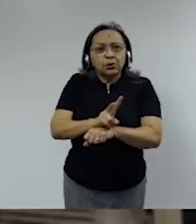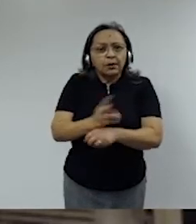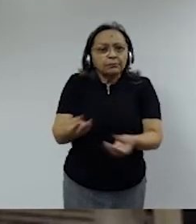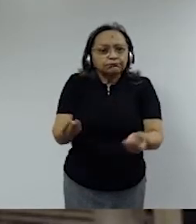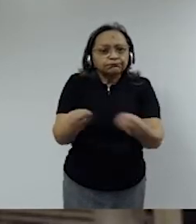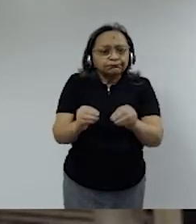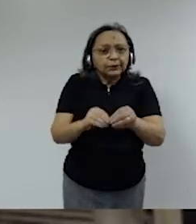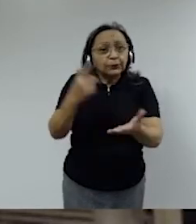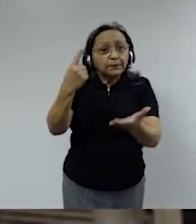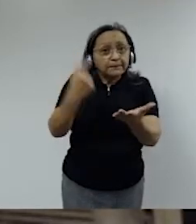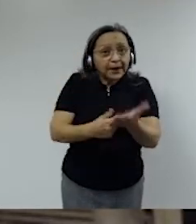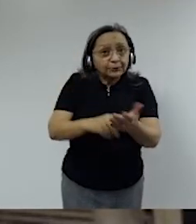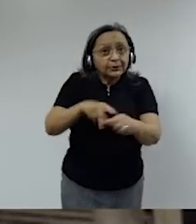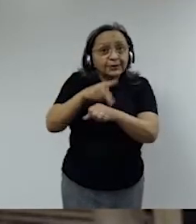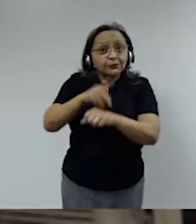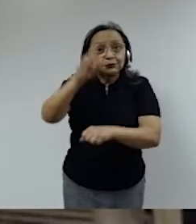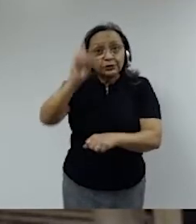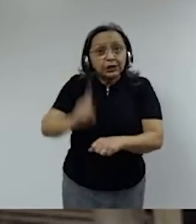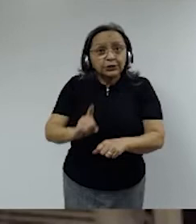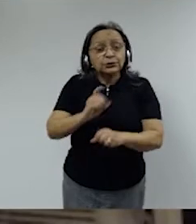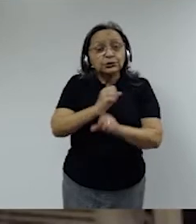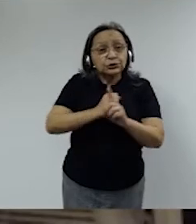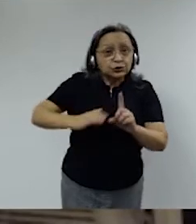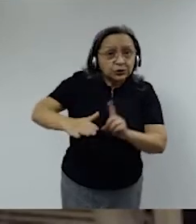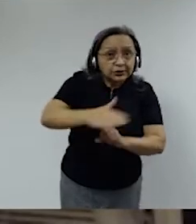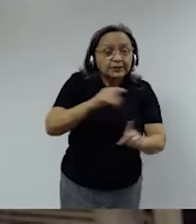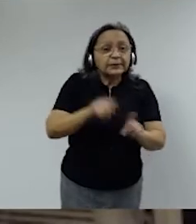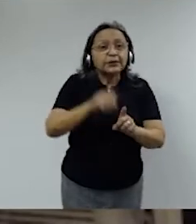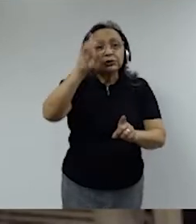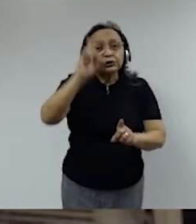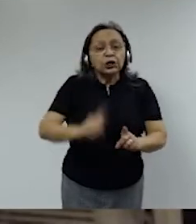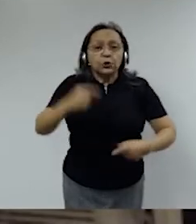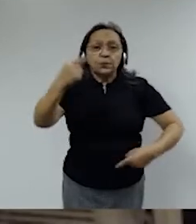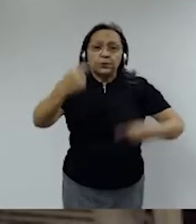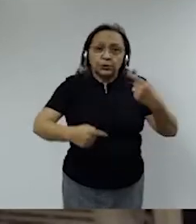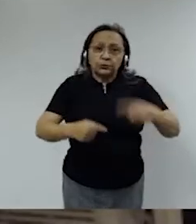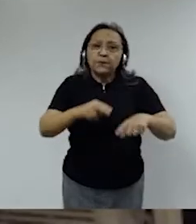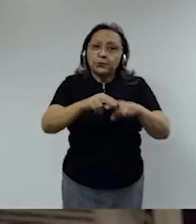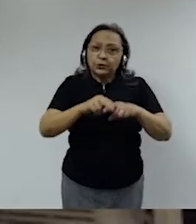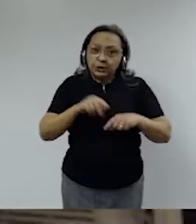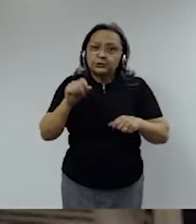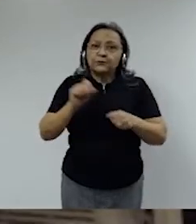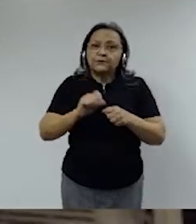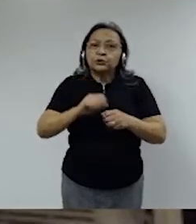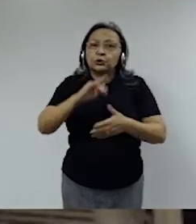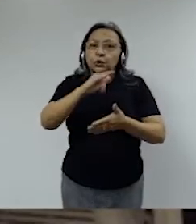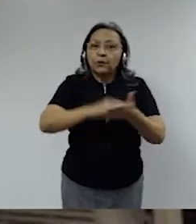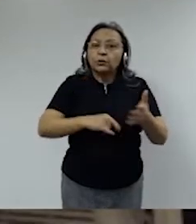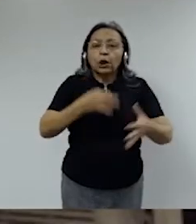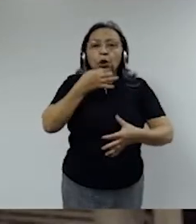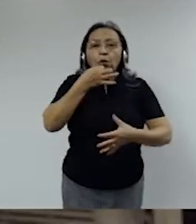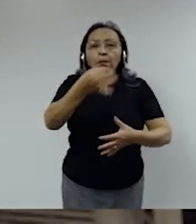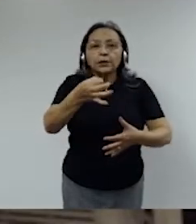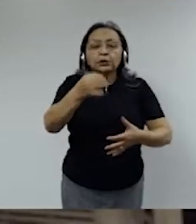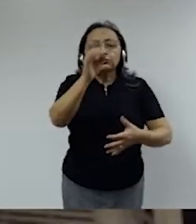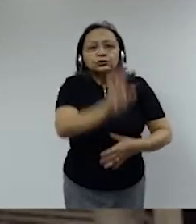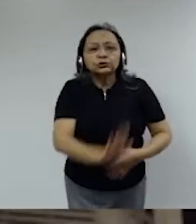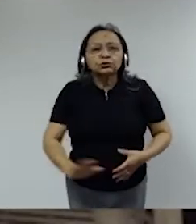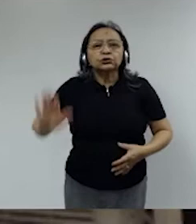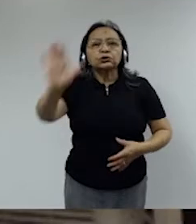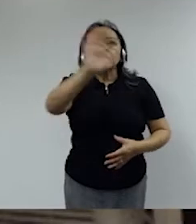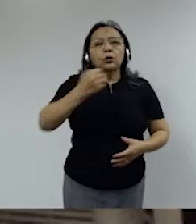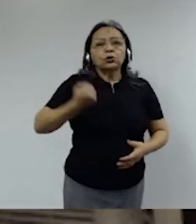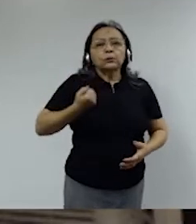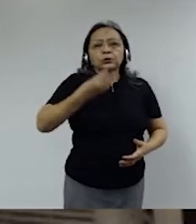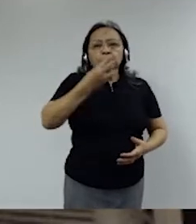Pacto Internacional de Direitos Civis e Políticos. E, nesse sentido, emitiu o chamado Comentário Geral 35. E,